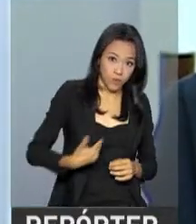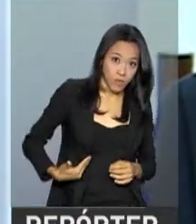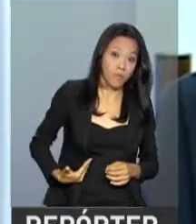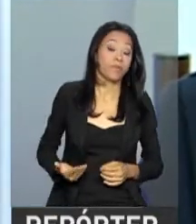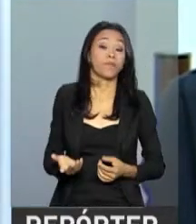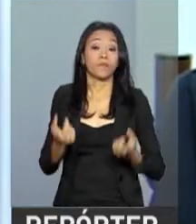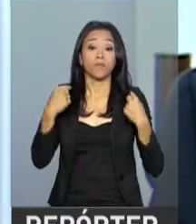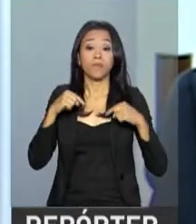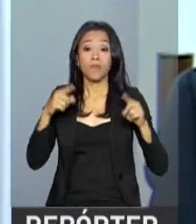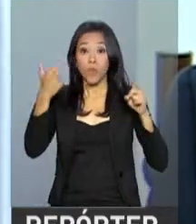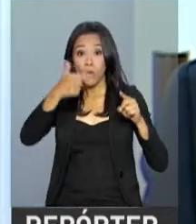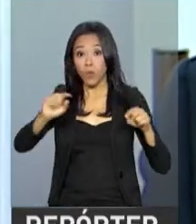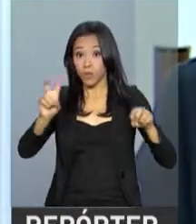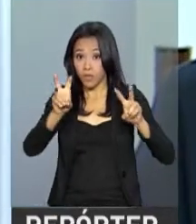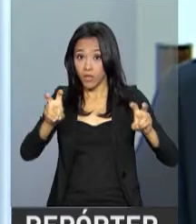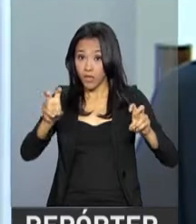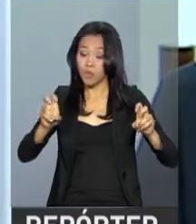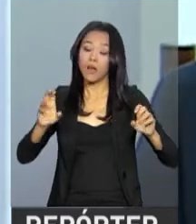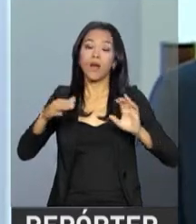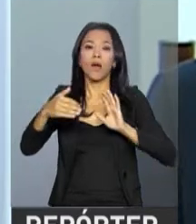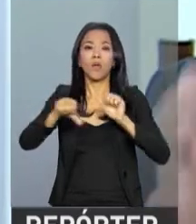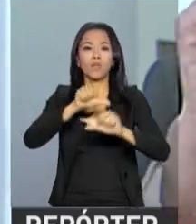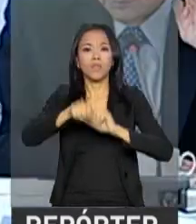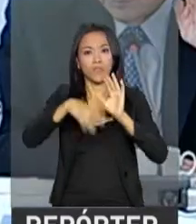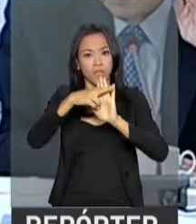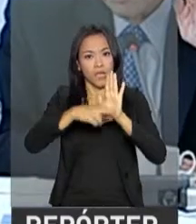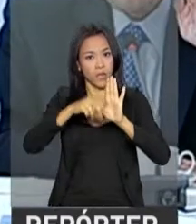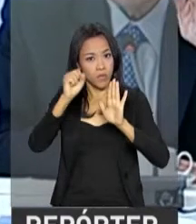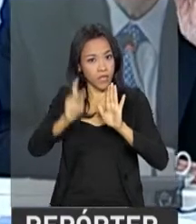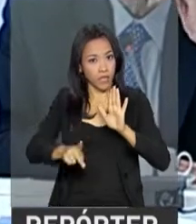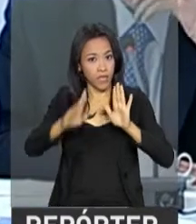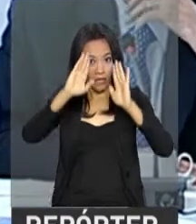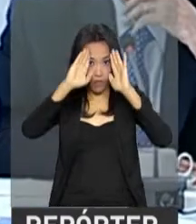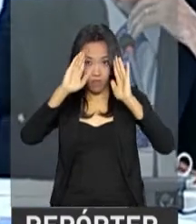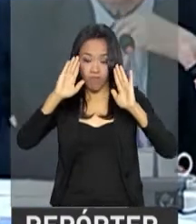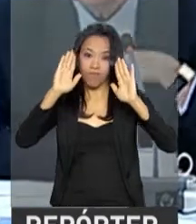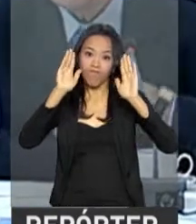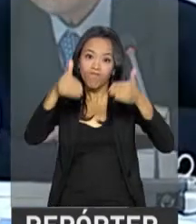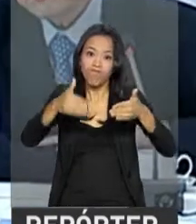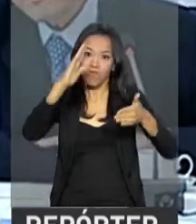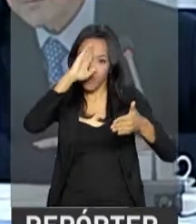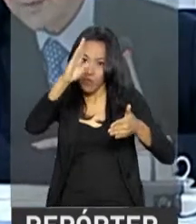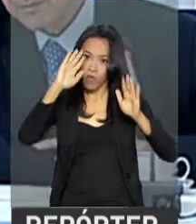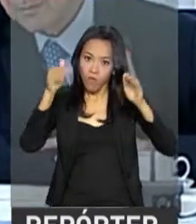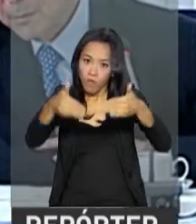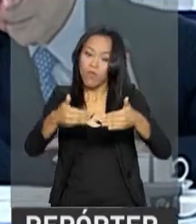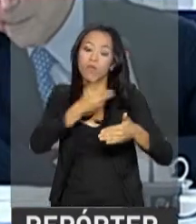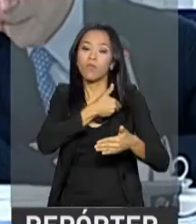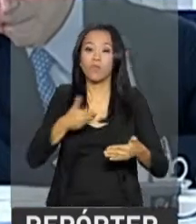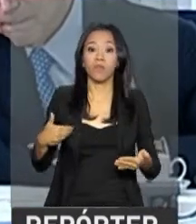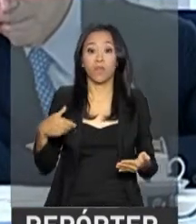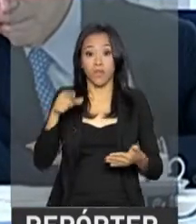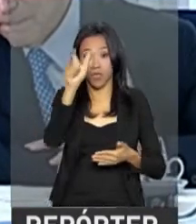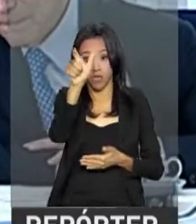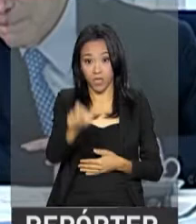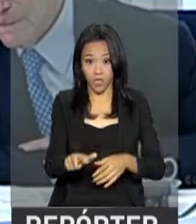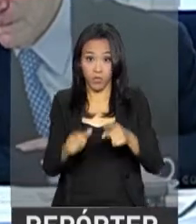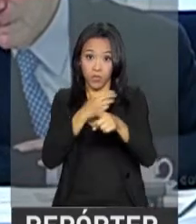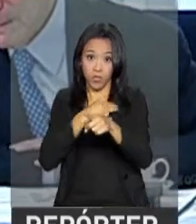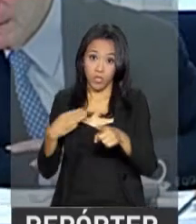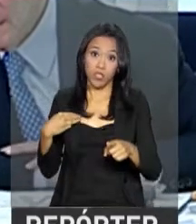prioridade do governo também não ficou de fora do café o ministro da fazenda está seguro da aprovação da matéria